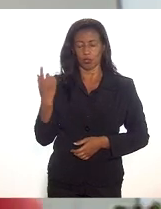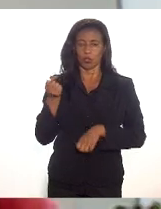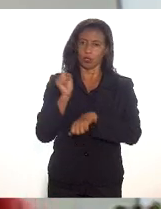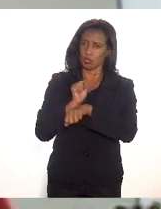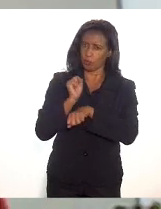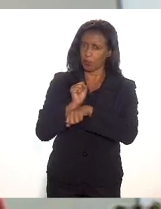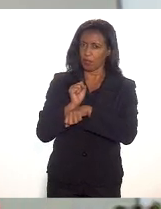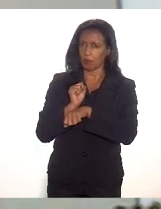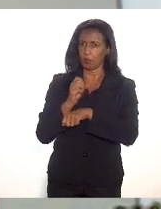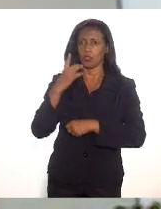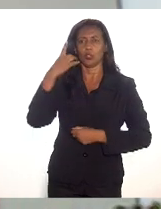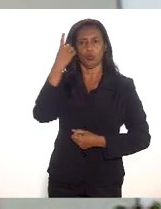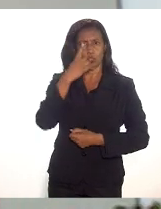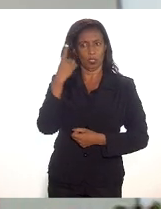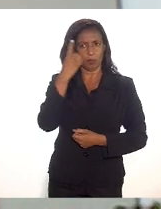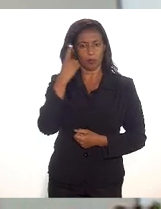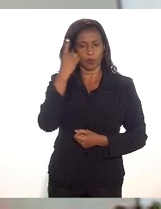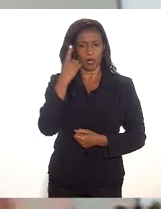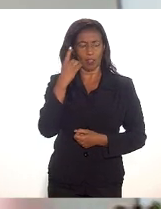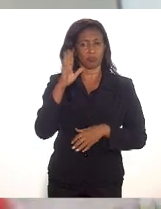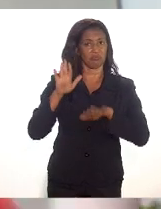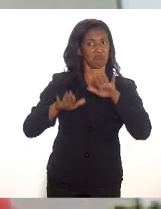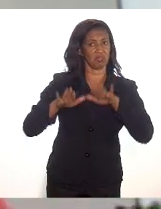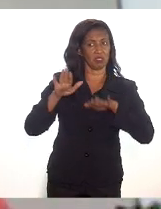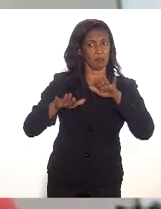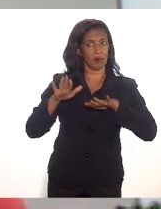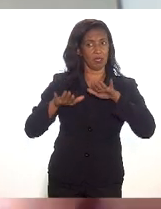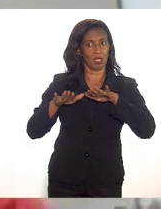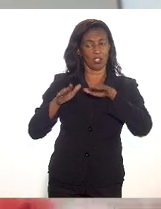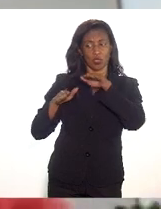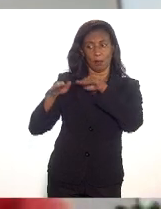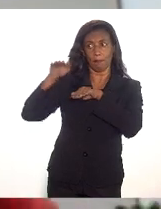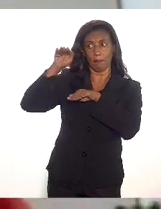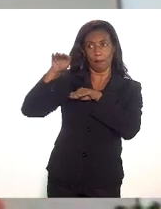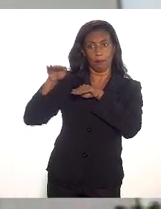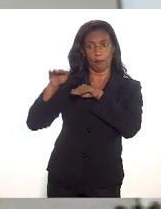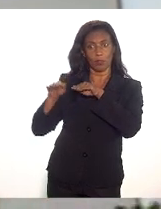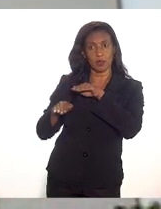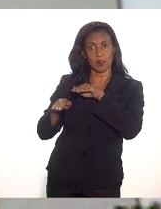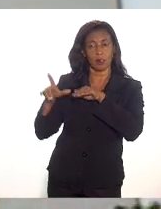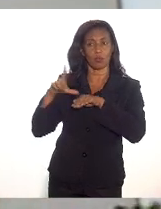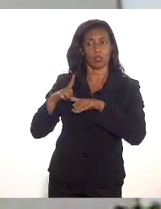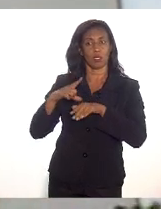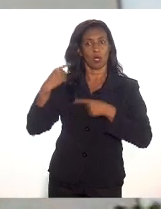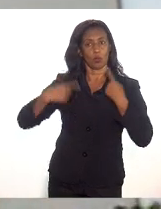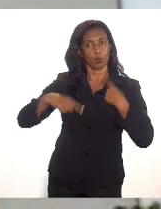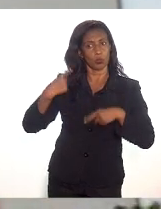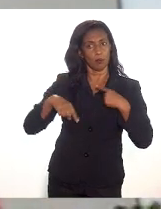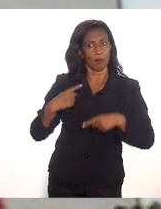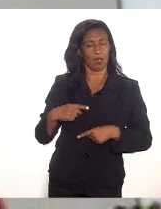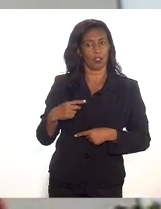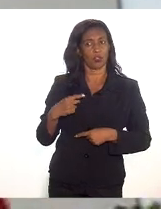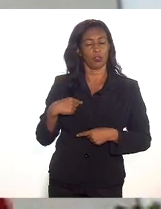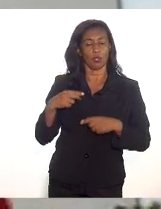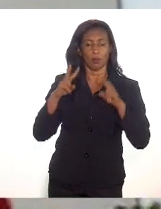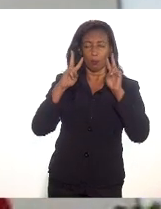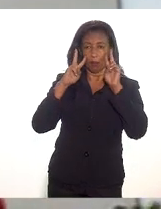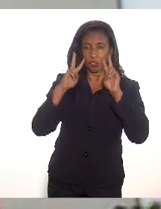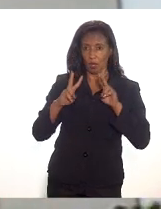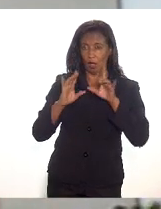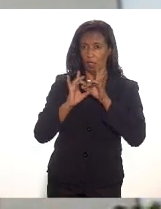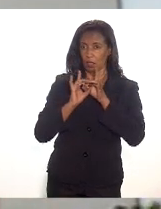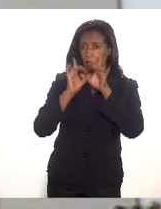aqueles deputados e deputadas, independente da posição que tenham defendido nesse debate, mas que tenham um compromisso com a